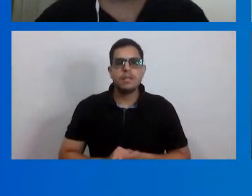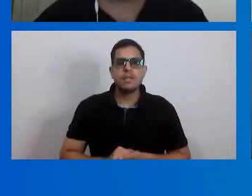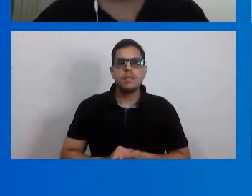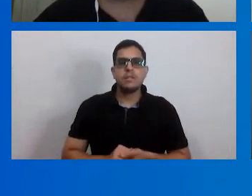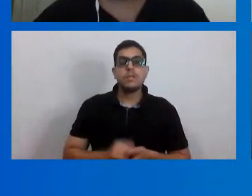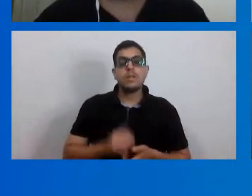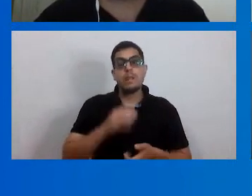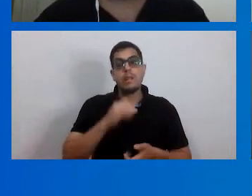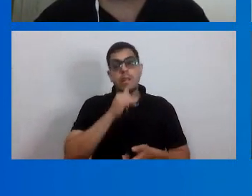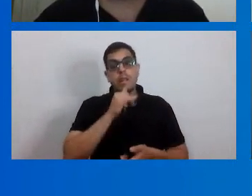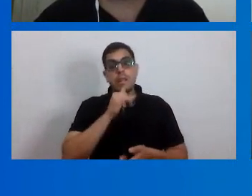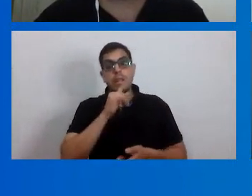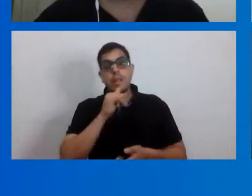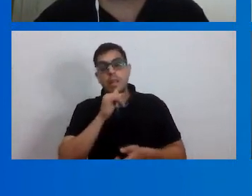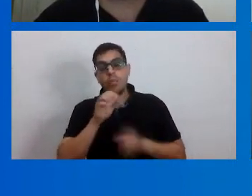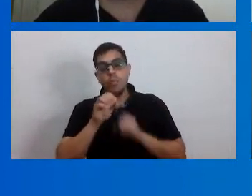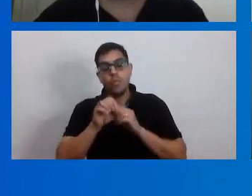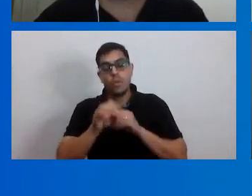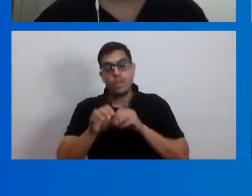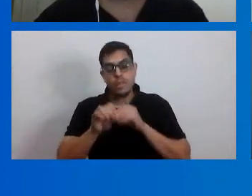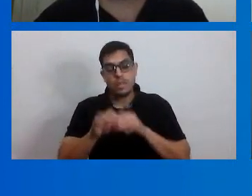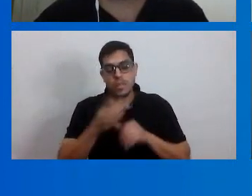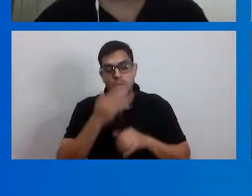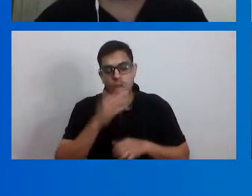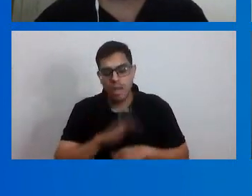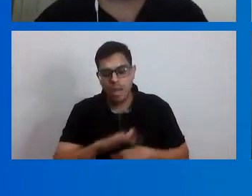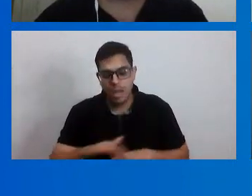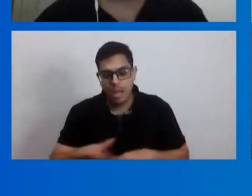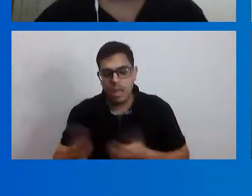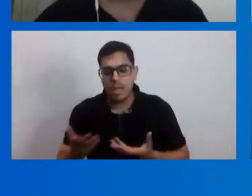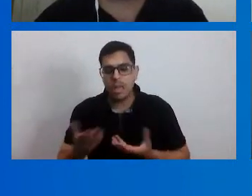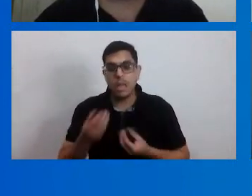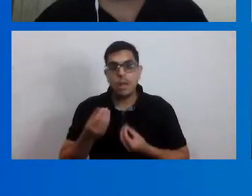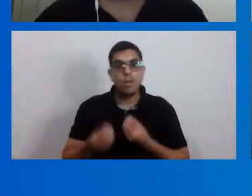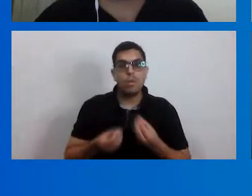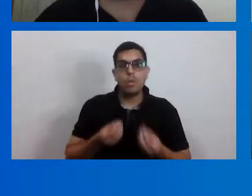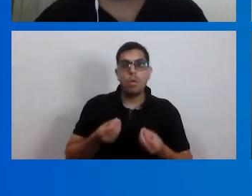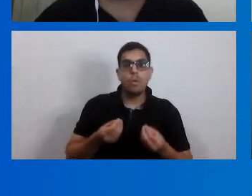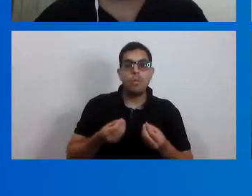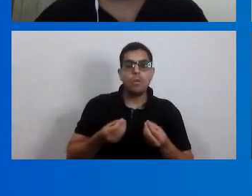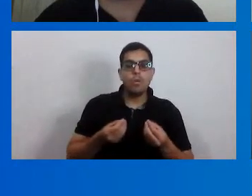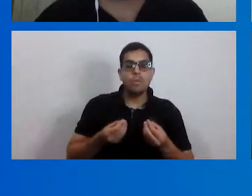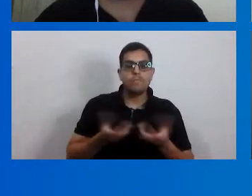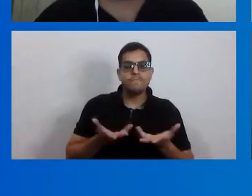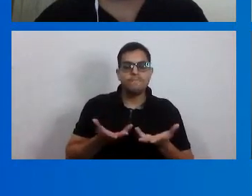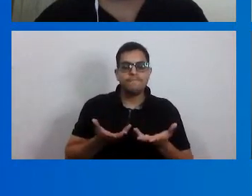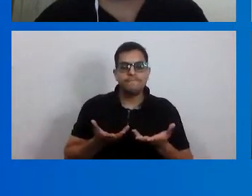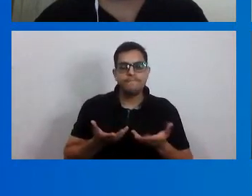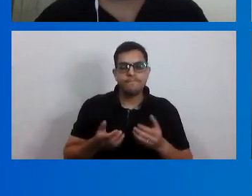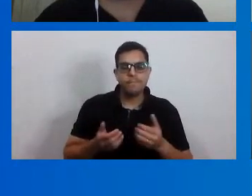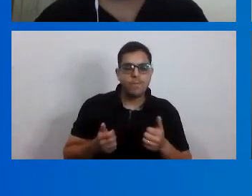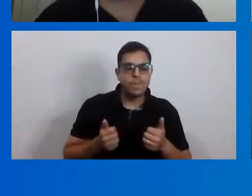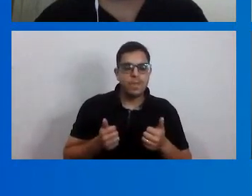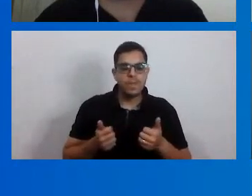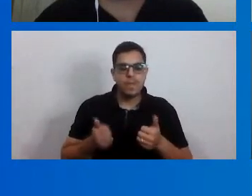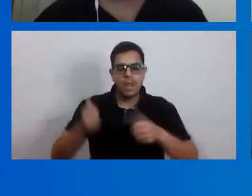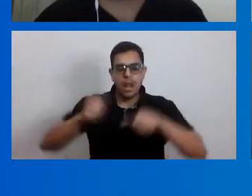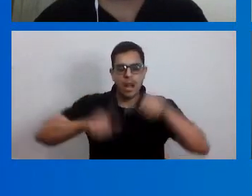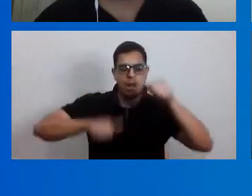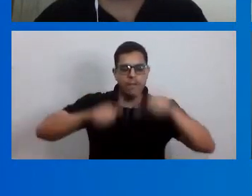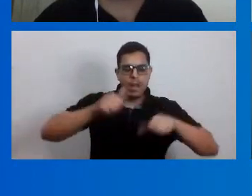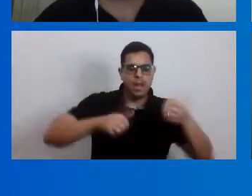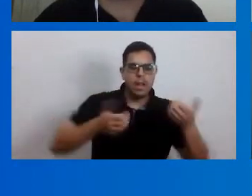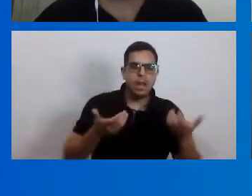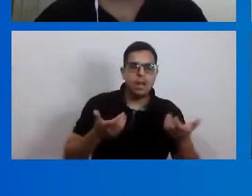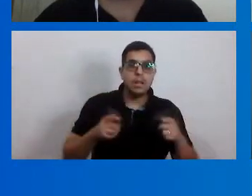por exemplo é a dificuldade de você controlar isso né saber realmente está aprendendo se não tá manter o foco manter a atenção